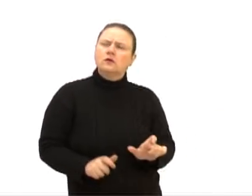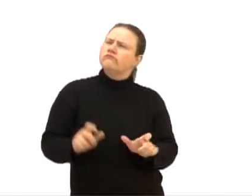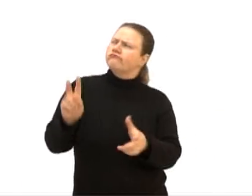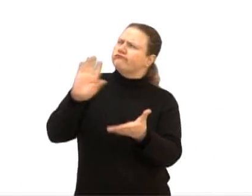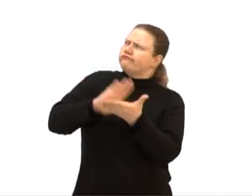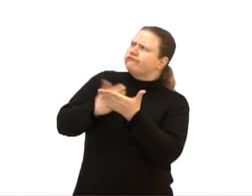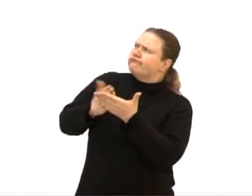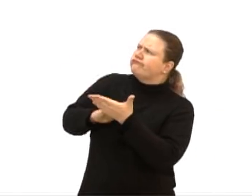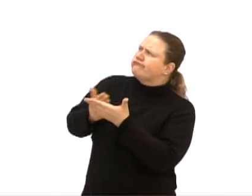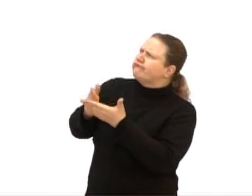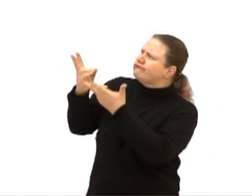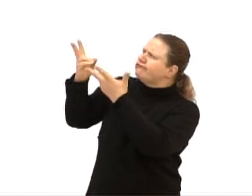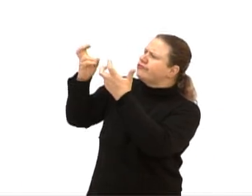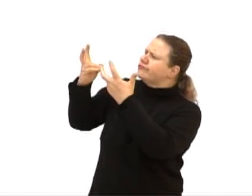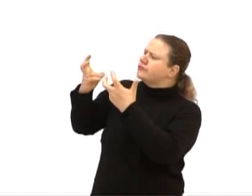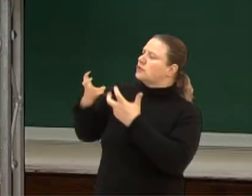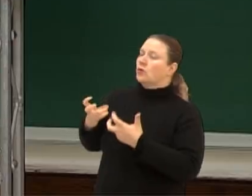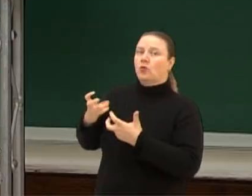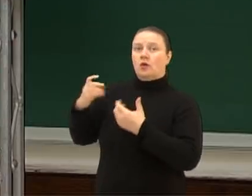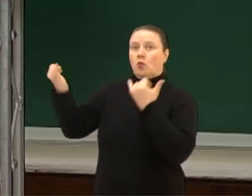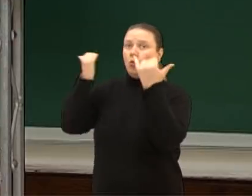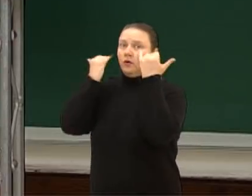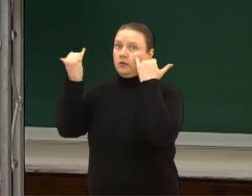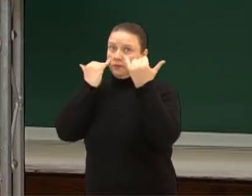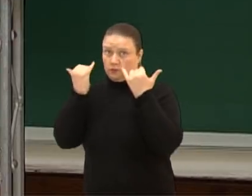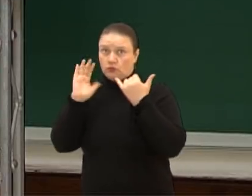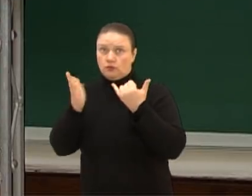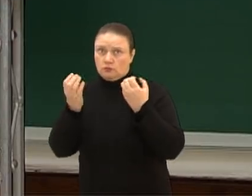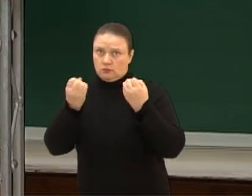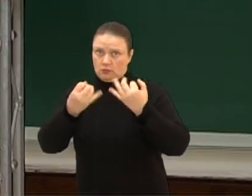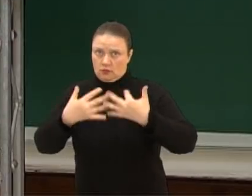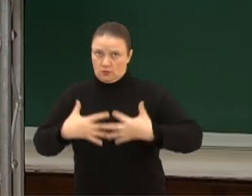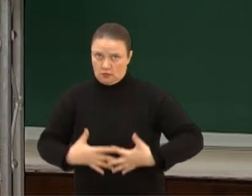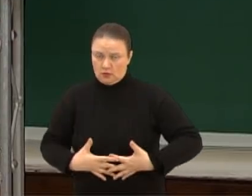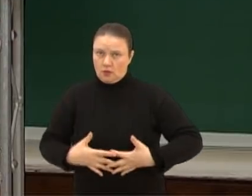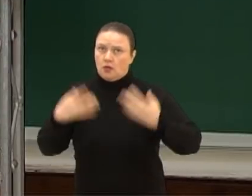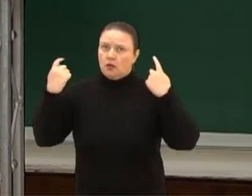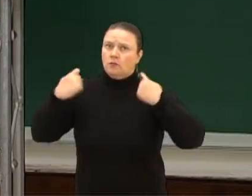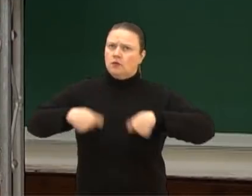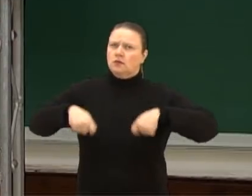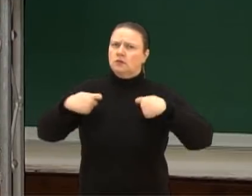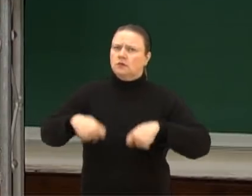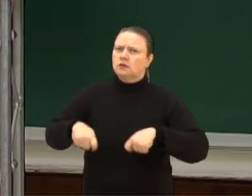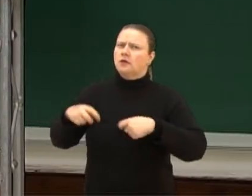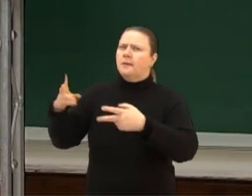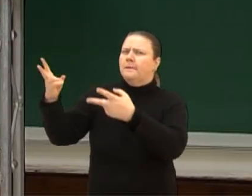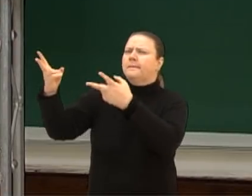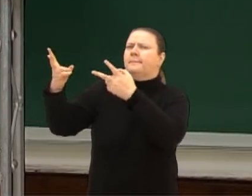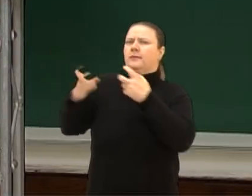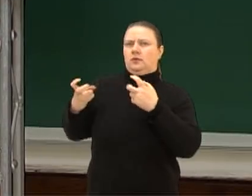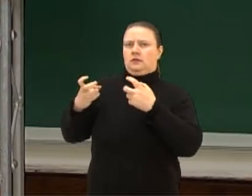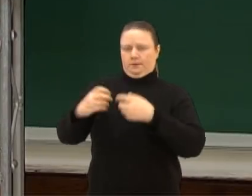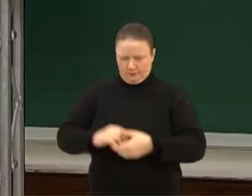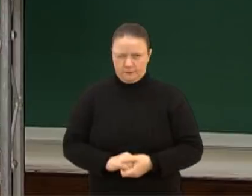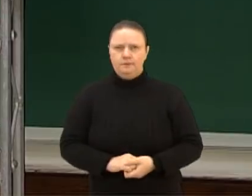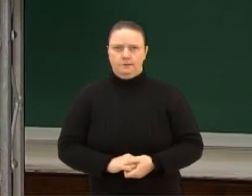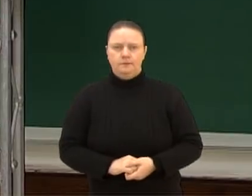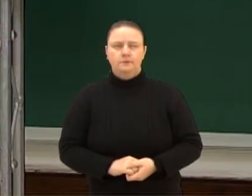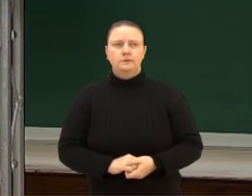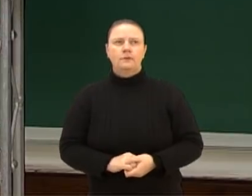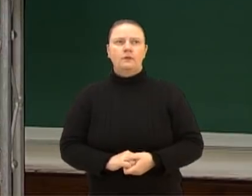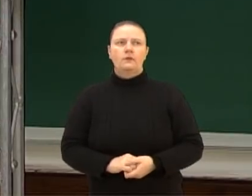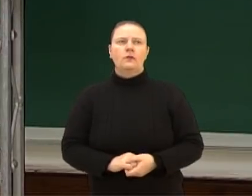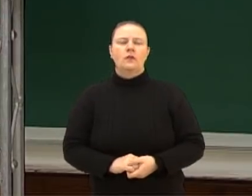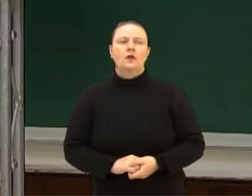os elementos, né? Aquilo que a gente já falou anteriormente. Então, nós temos que interpretar esses dados e essas informações, tá bom? Então,